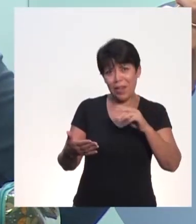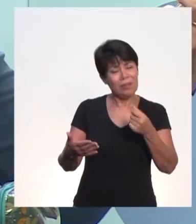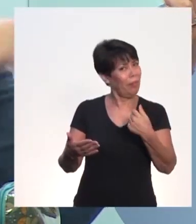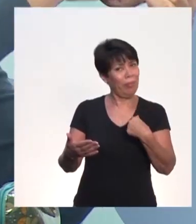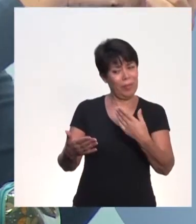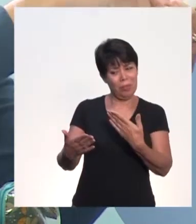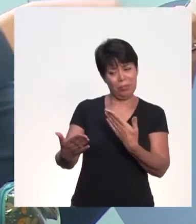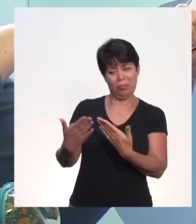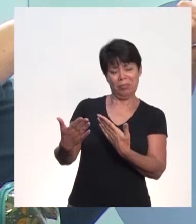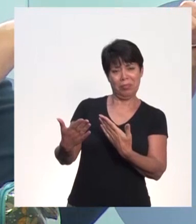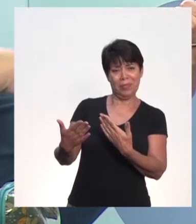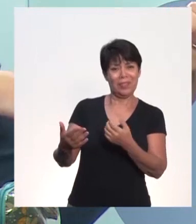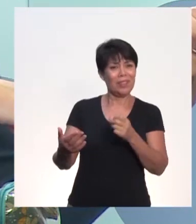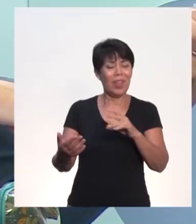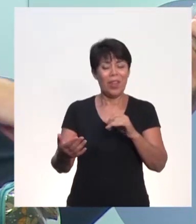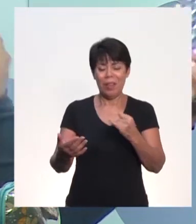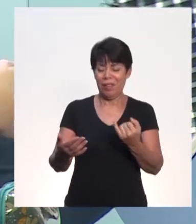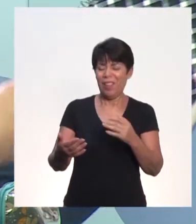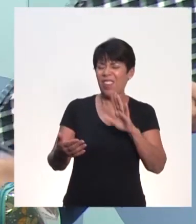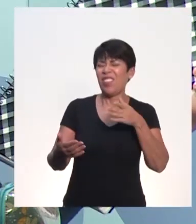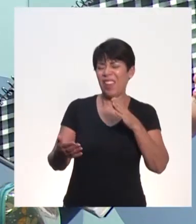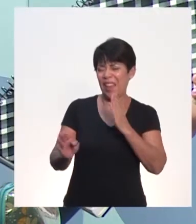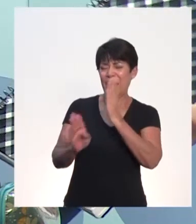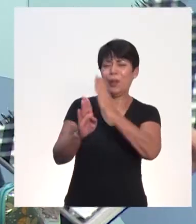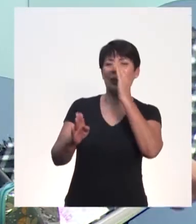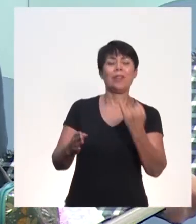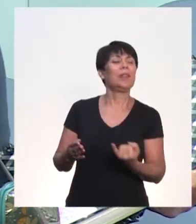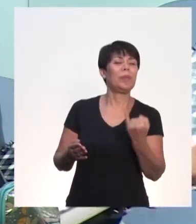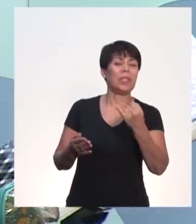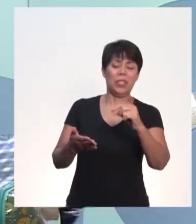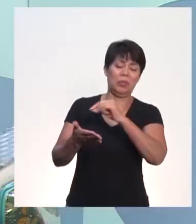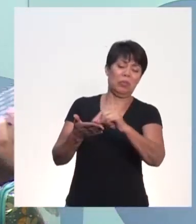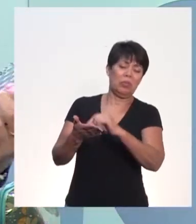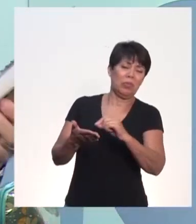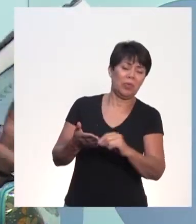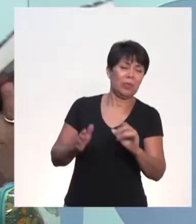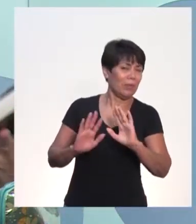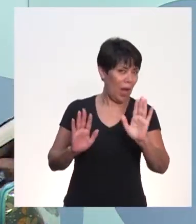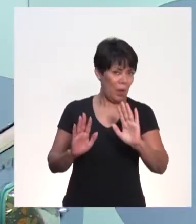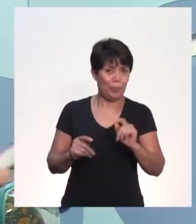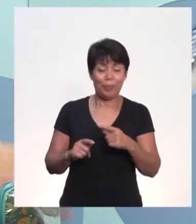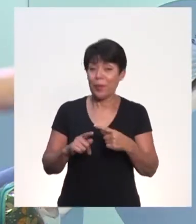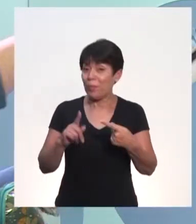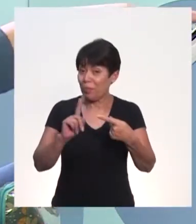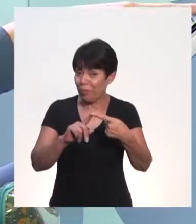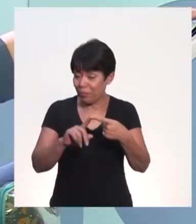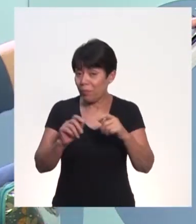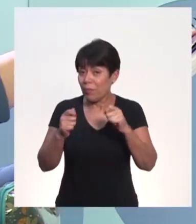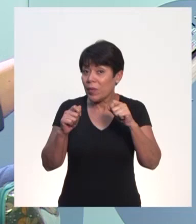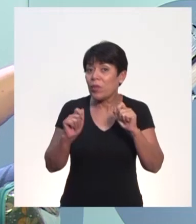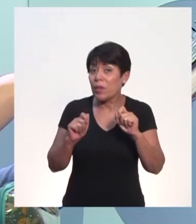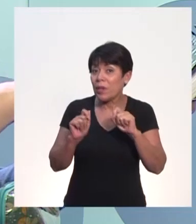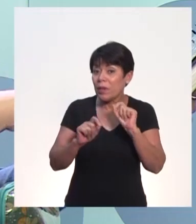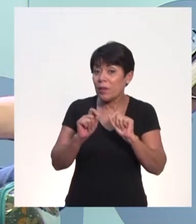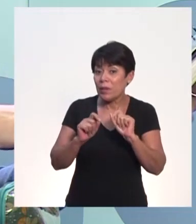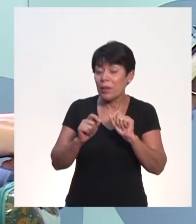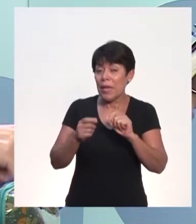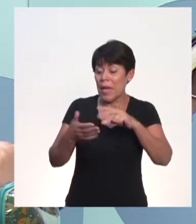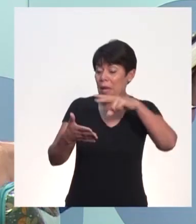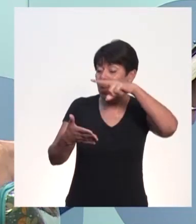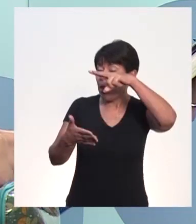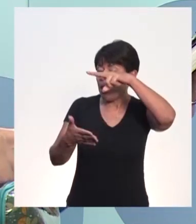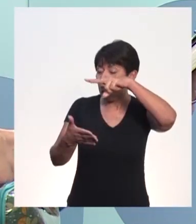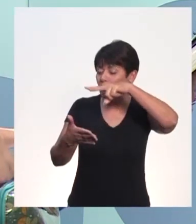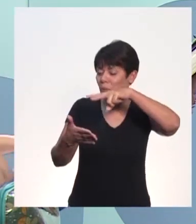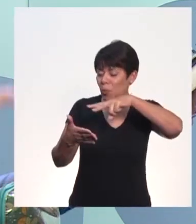mim, o que é importante que eu vou ter que grifar. Então, o que eu vou ter que fazer? Pela primeira vez, eu vou ter que fazer a leitura